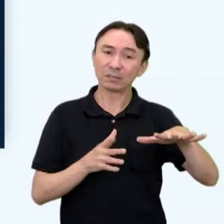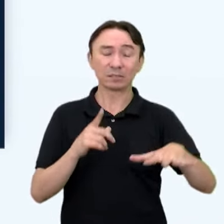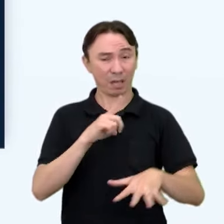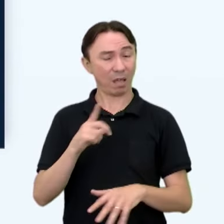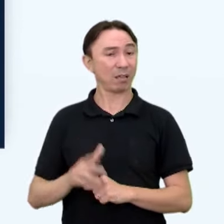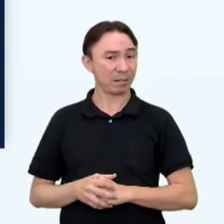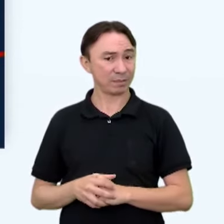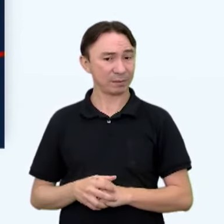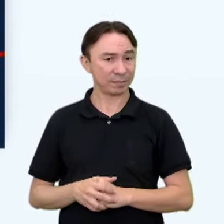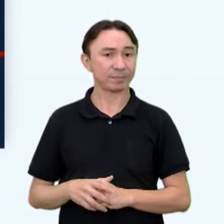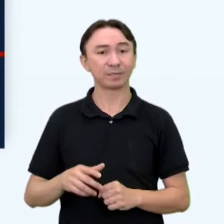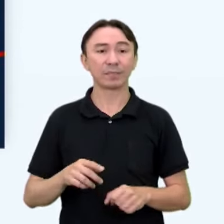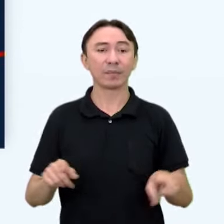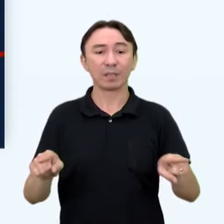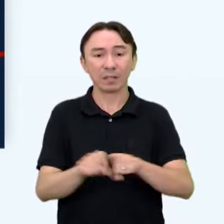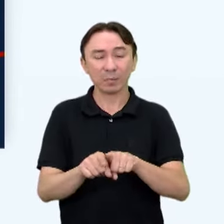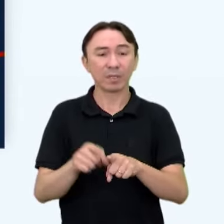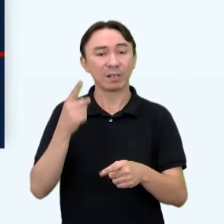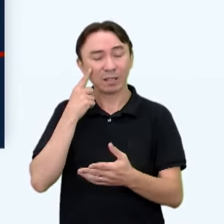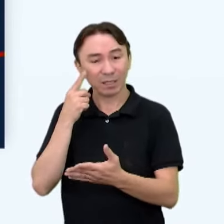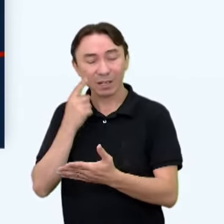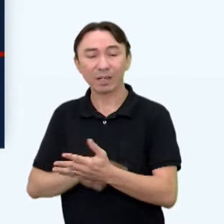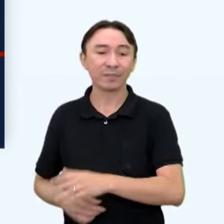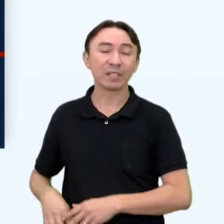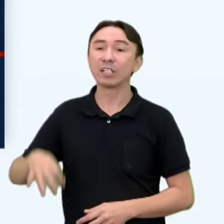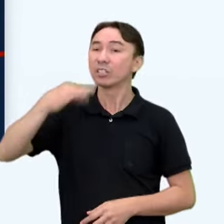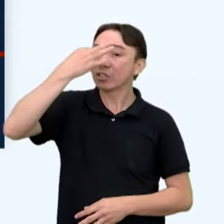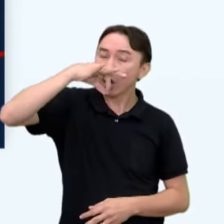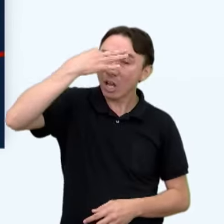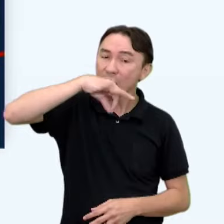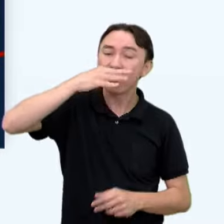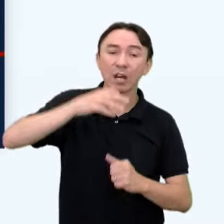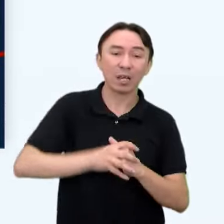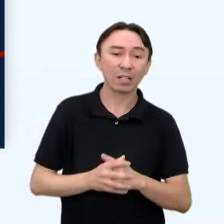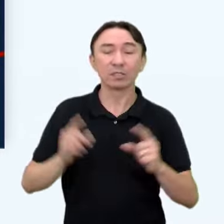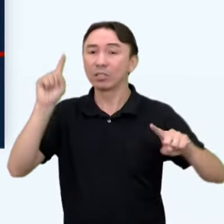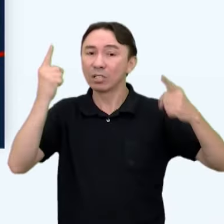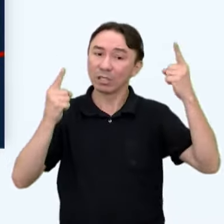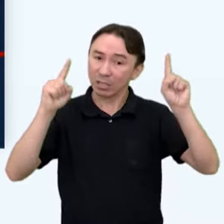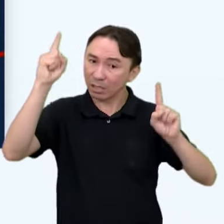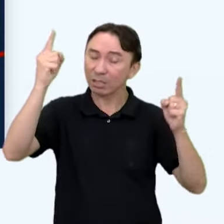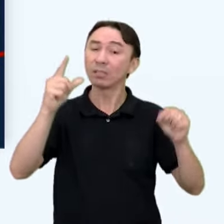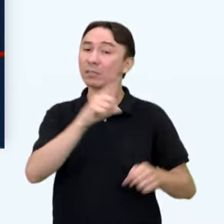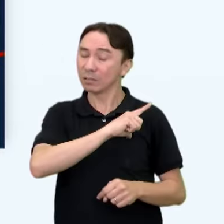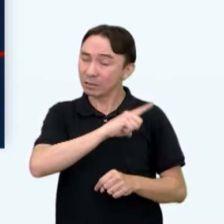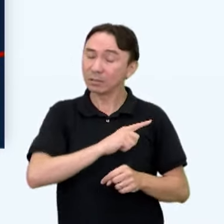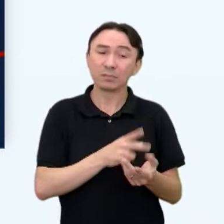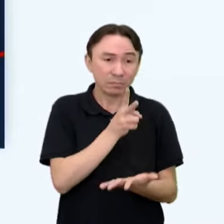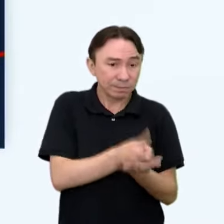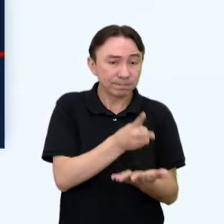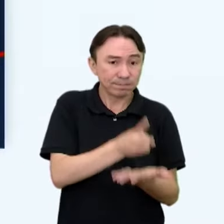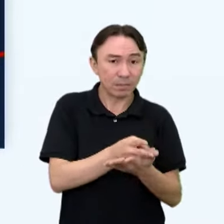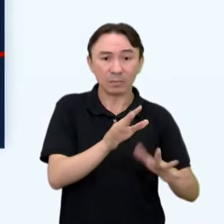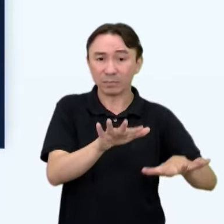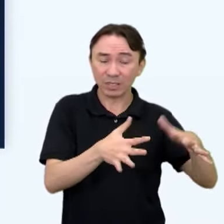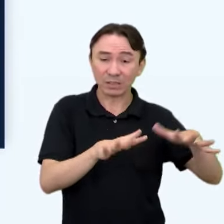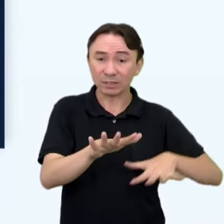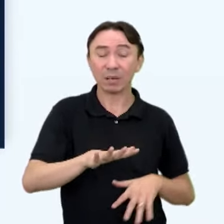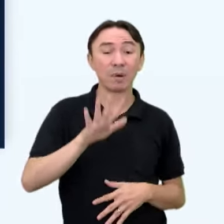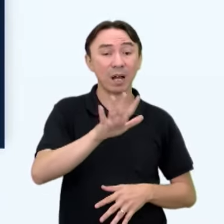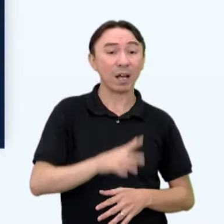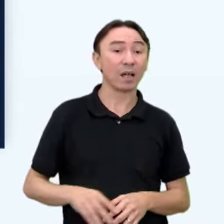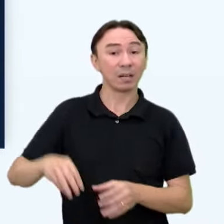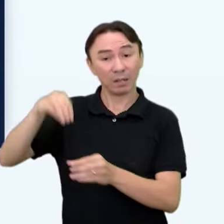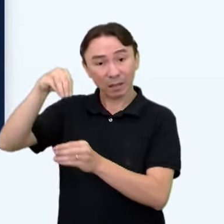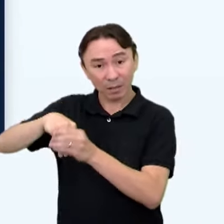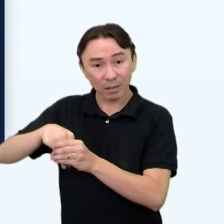placa, como no Chile, Peru, esses tremores são mais frequentes e maiores. Mas no interior de uma placa, como é o caso do Brasil,